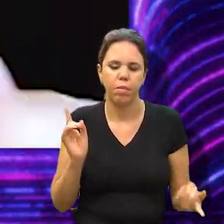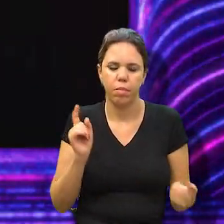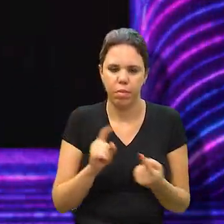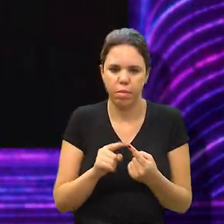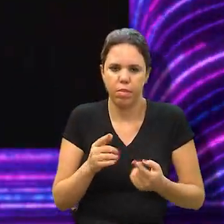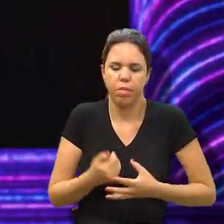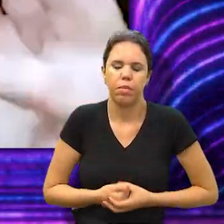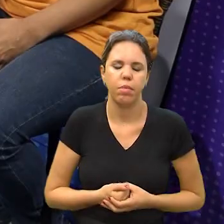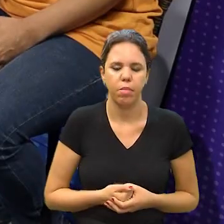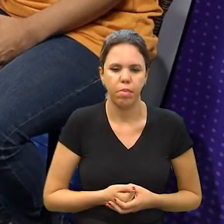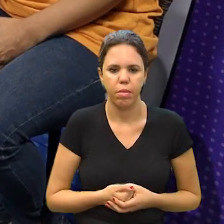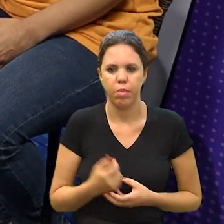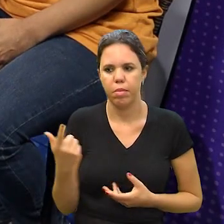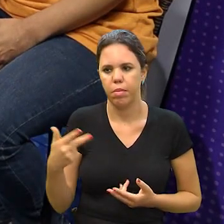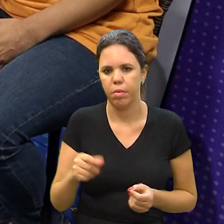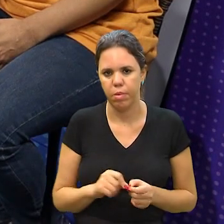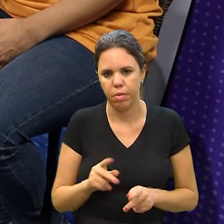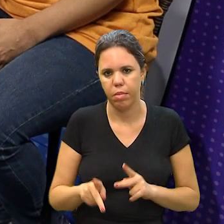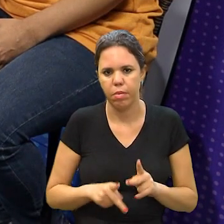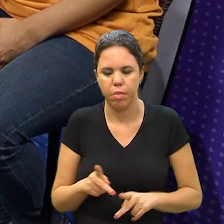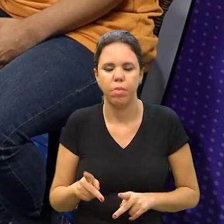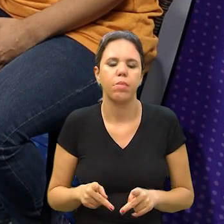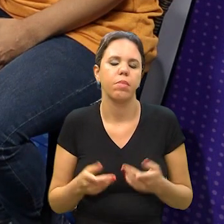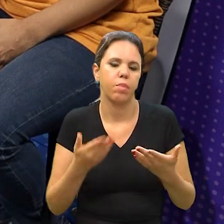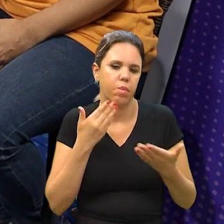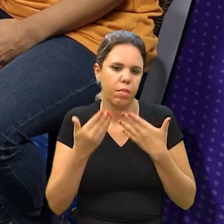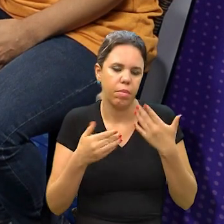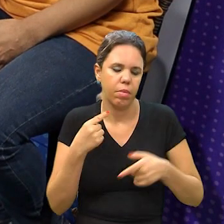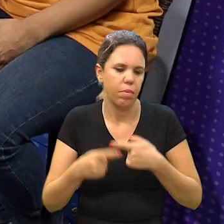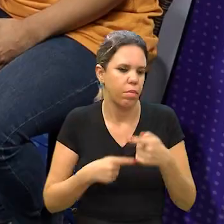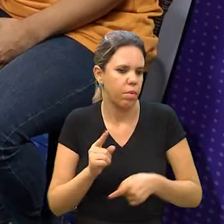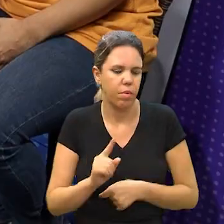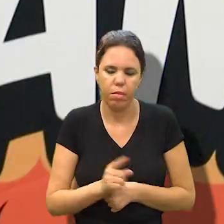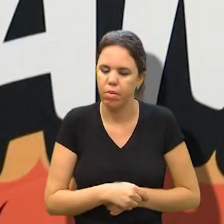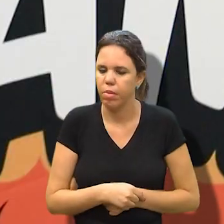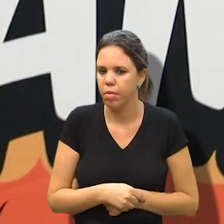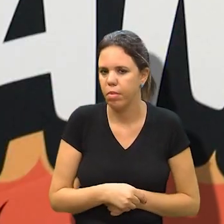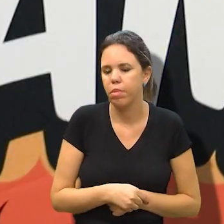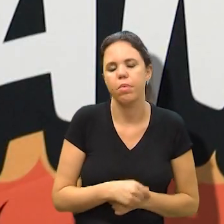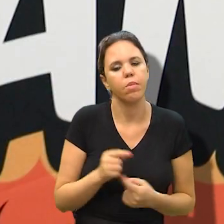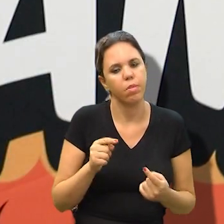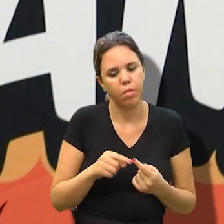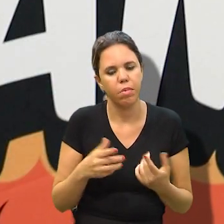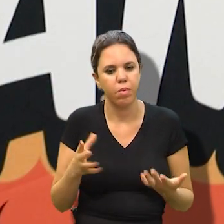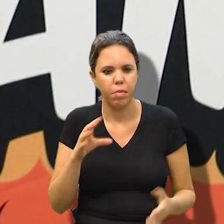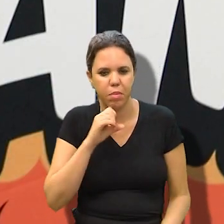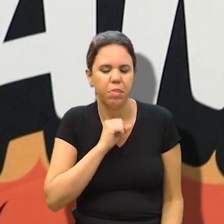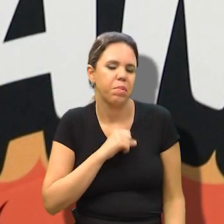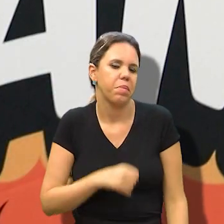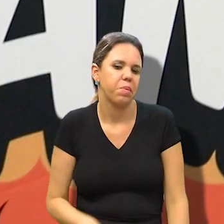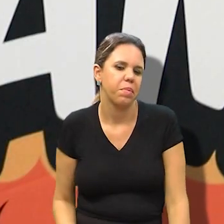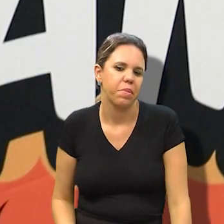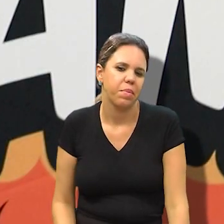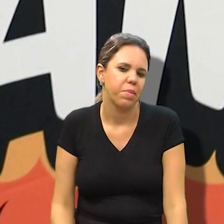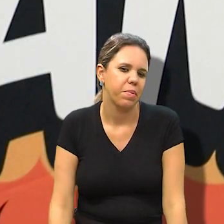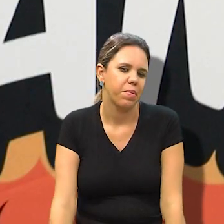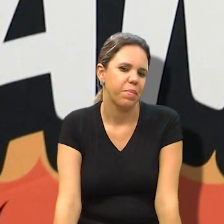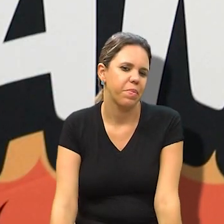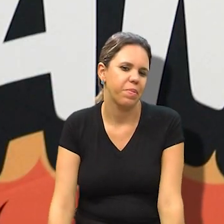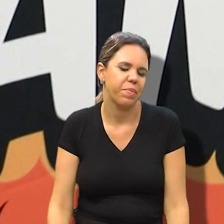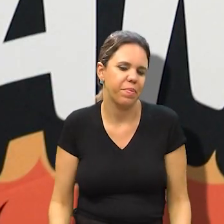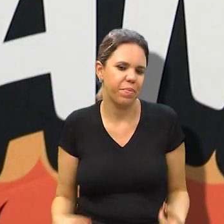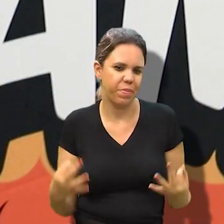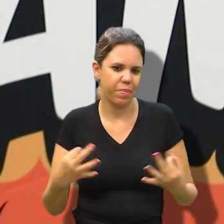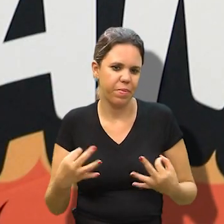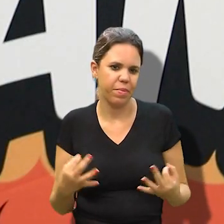muito objetiva, que é uma outra coisa que as pessoas elogiam muito. Eu não fico enrolando, eu chego direto ao ponto.